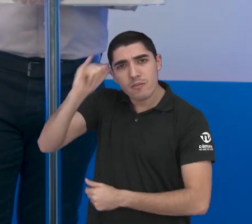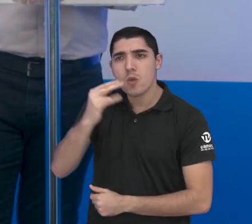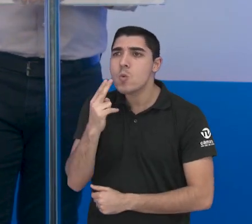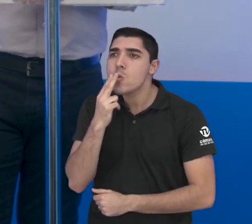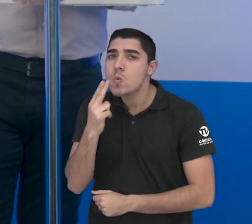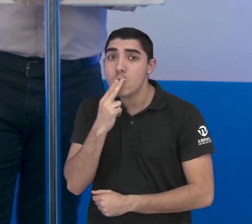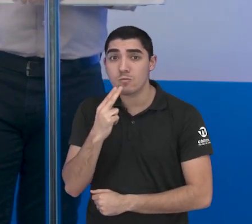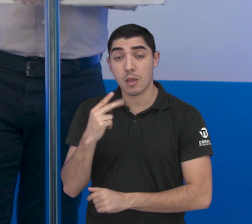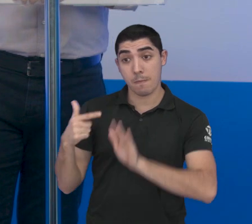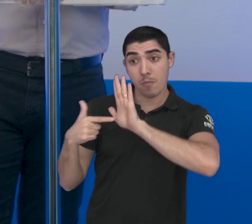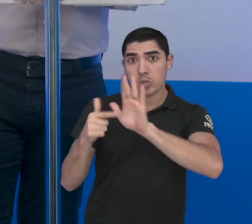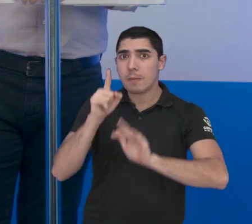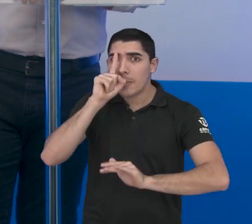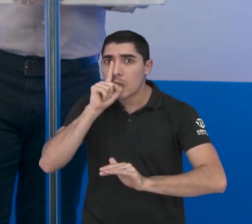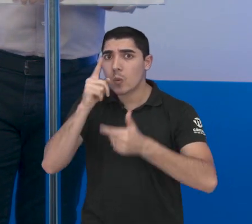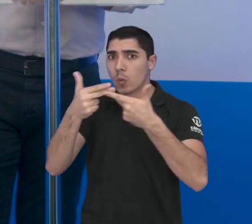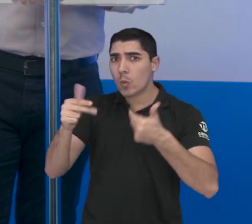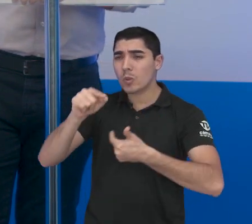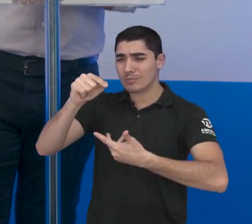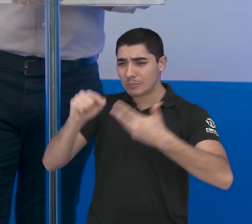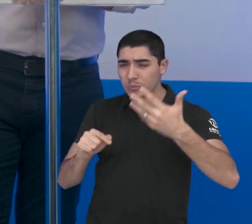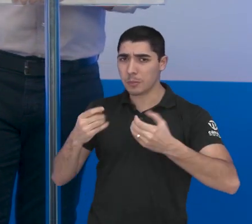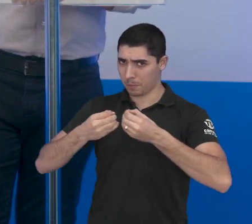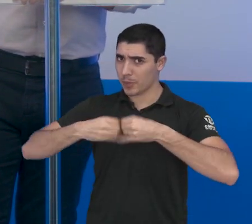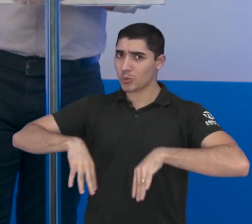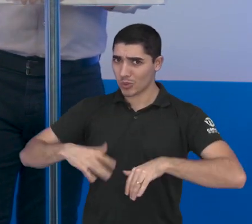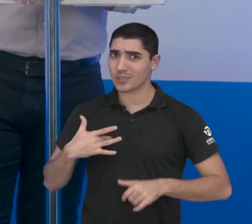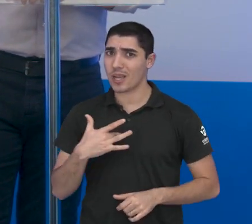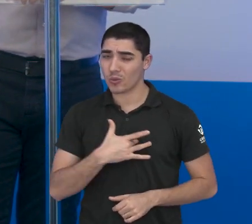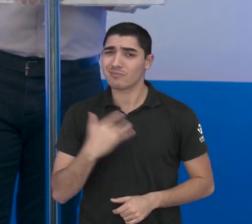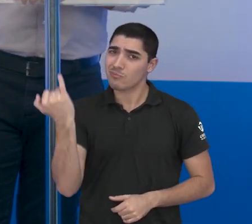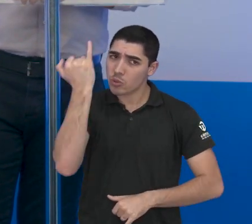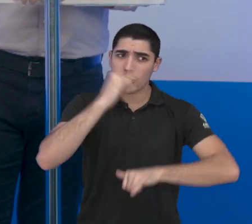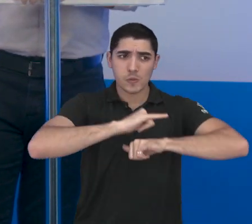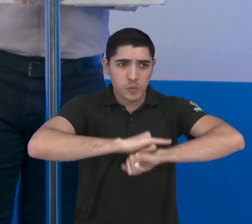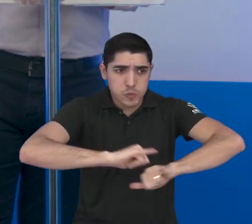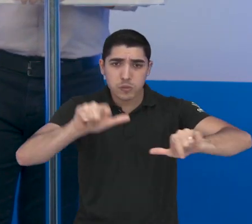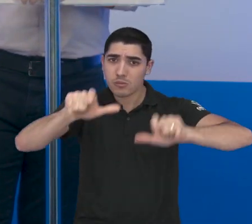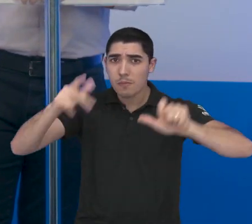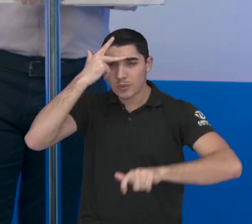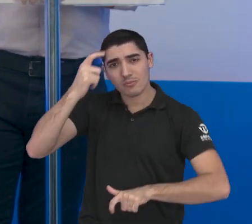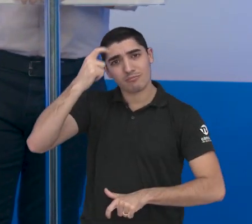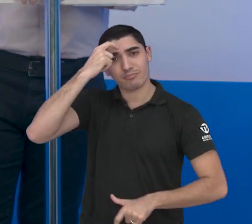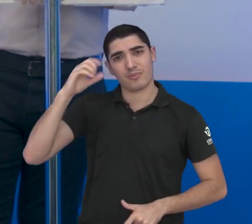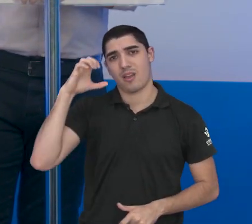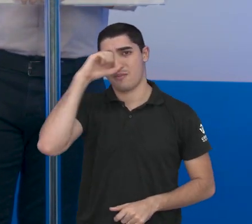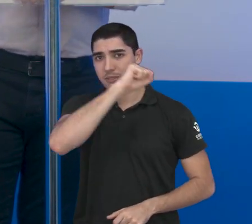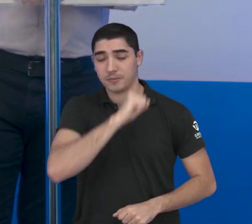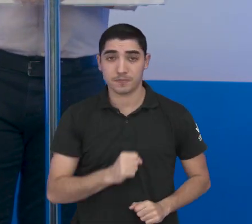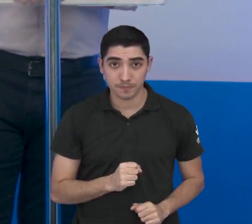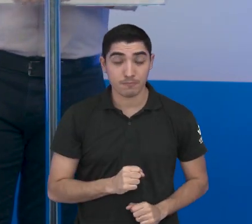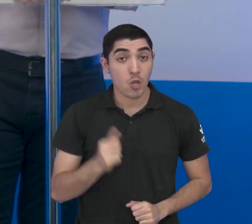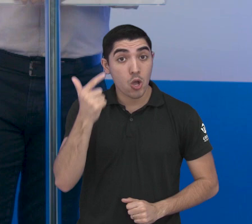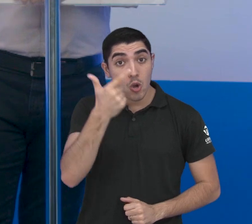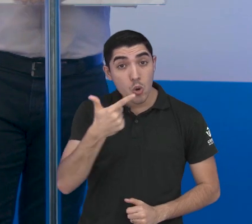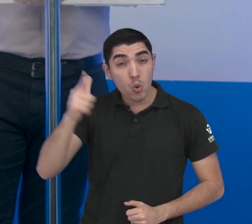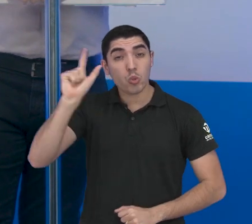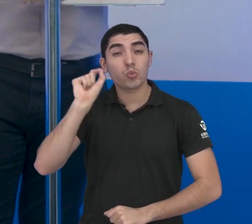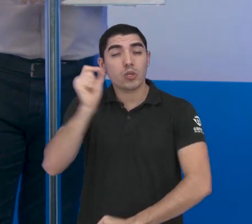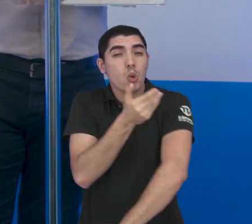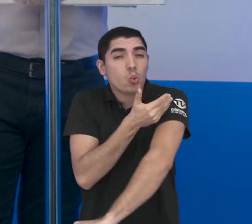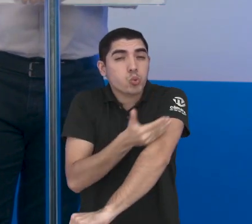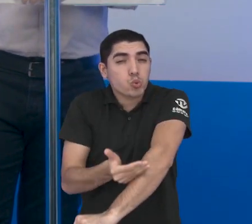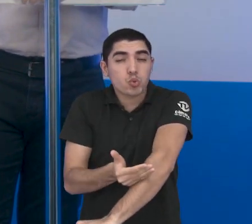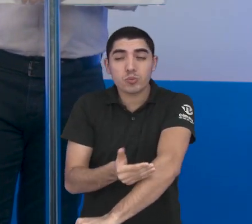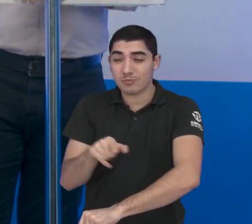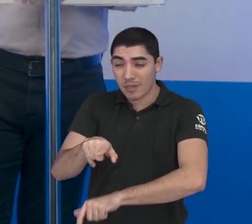que reforça sobre os riscos e malefícios do cigarro. Importante essa consciência, viu, para mudanças de hábitos. E outro hábito muito